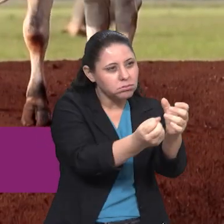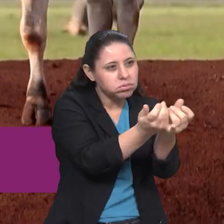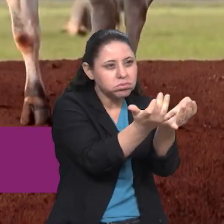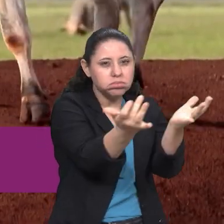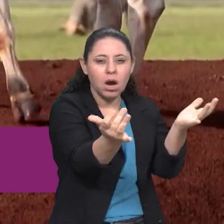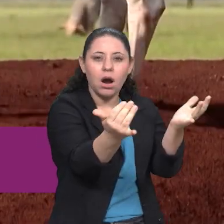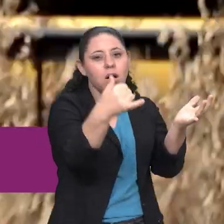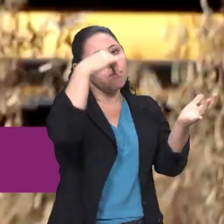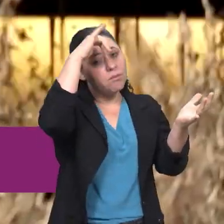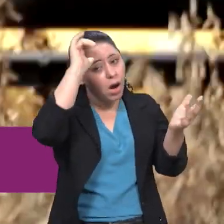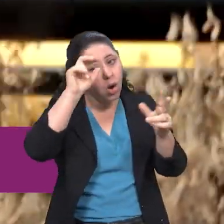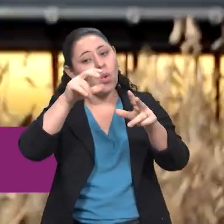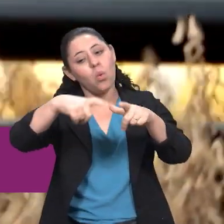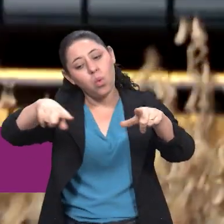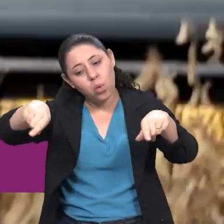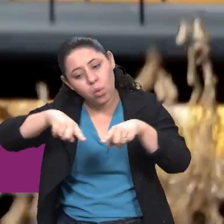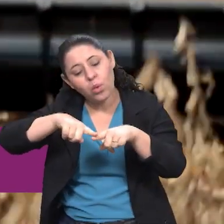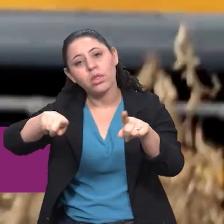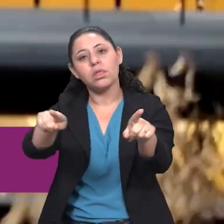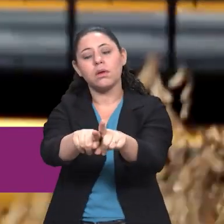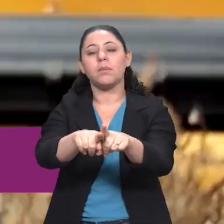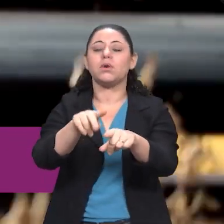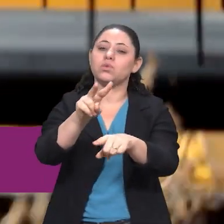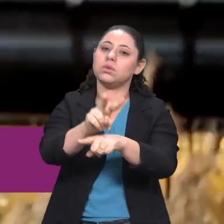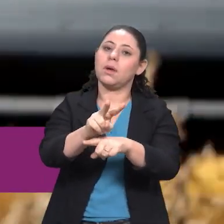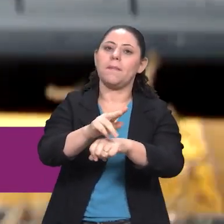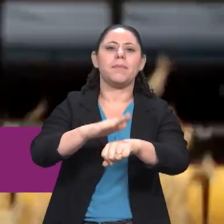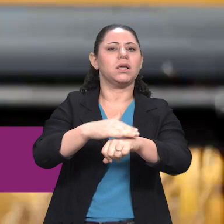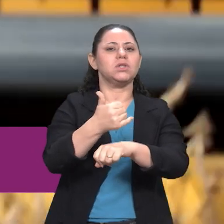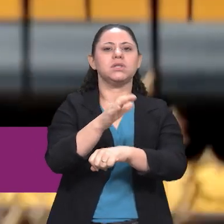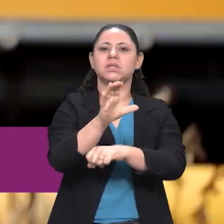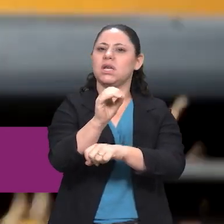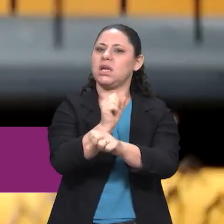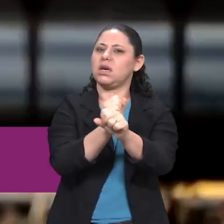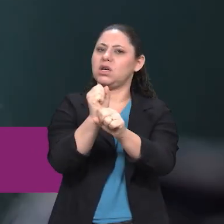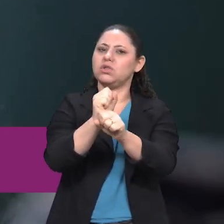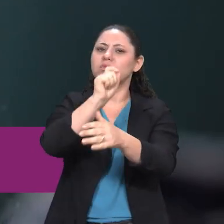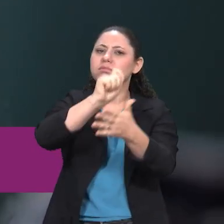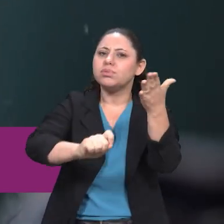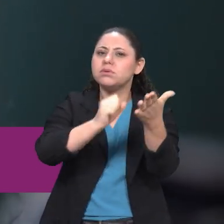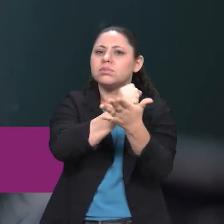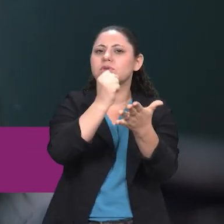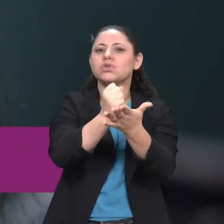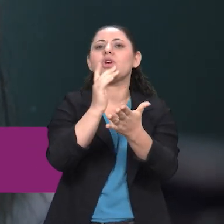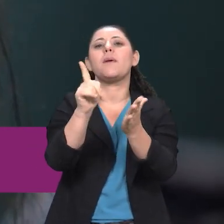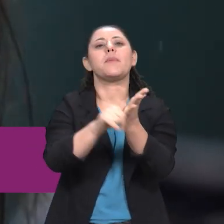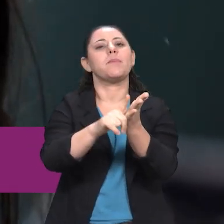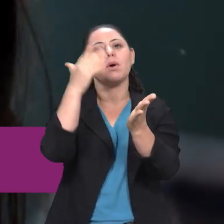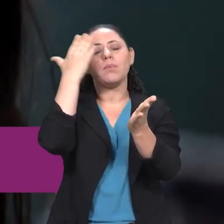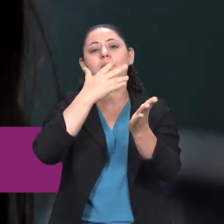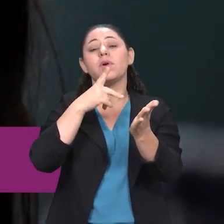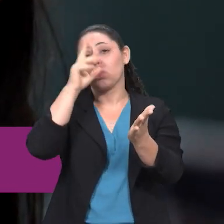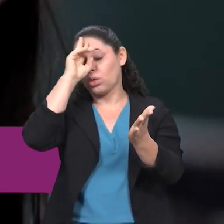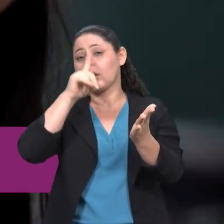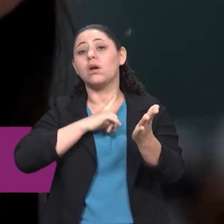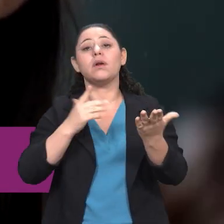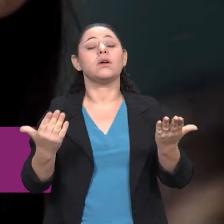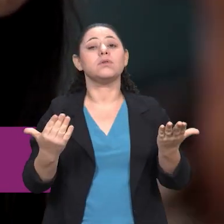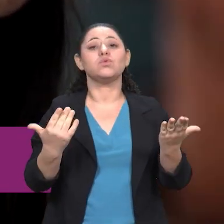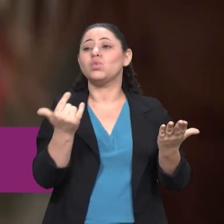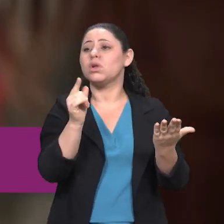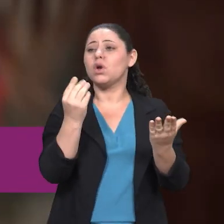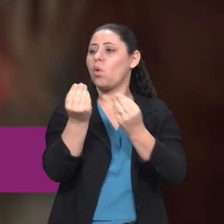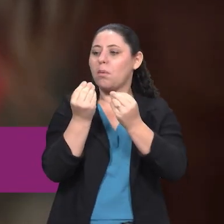áreas de pecuária, todas devidamente tituladas há mais de 100 anos. Então, não há nessas propriedades nenhum tipo